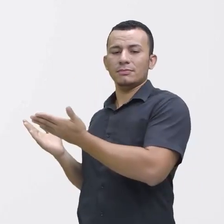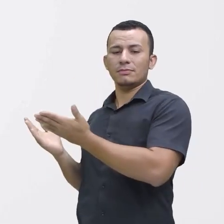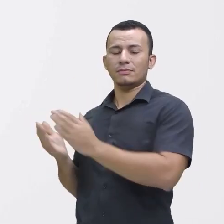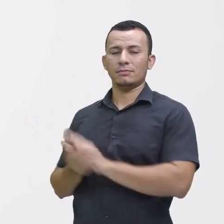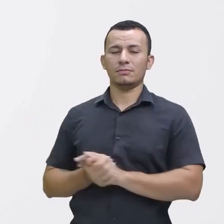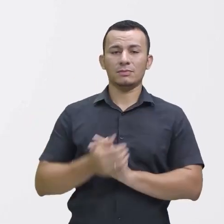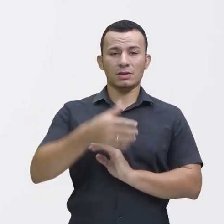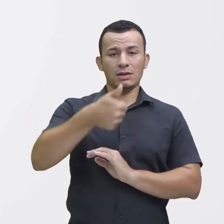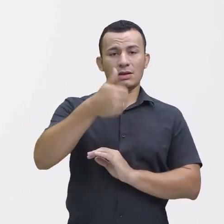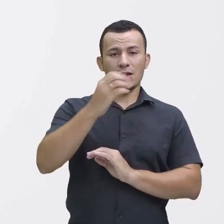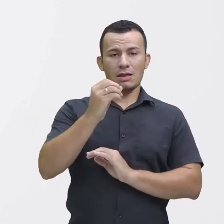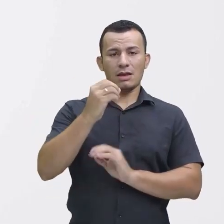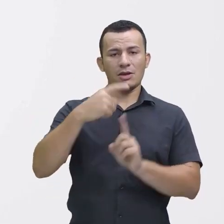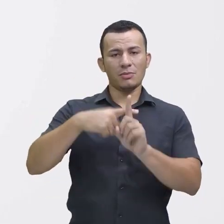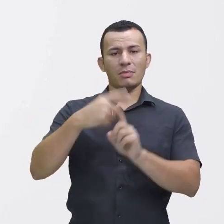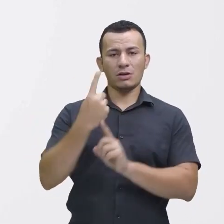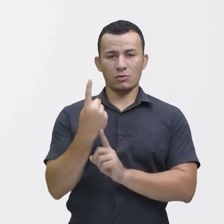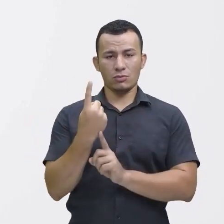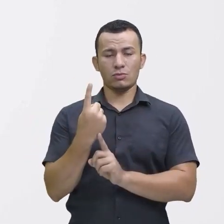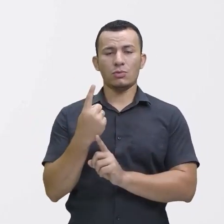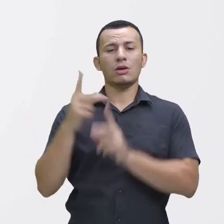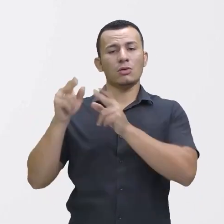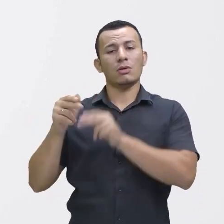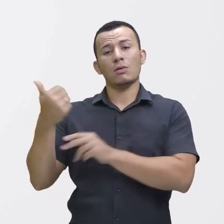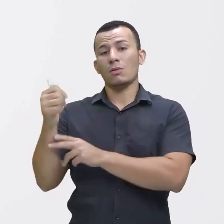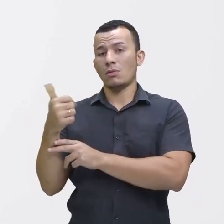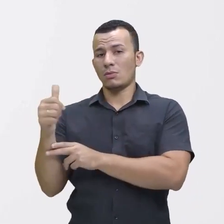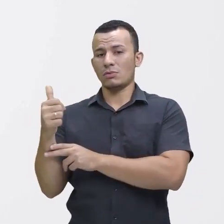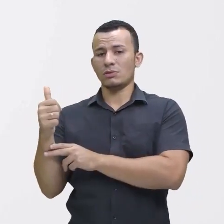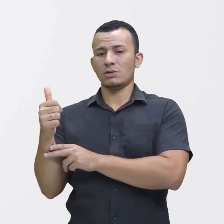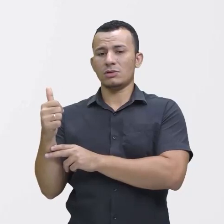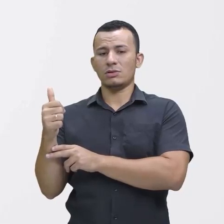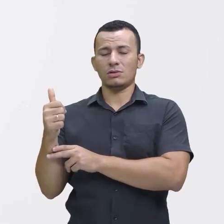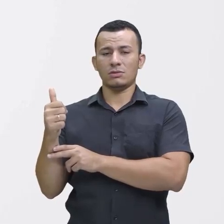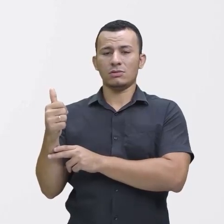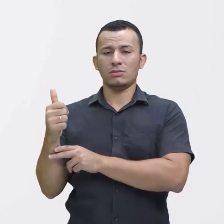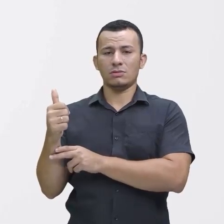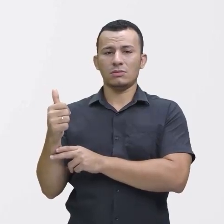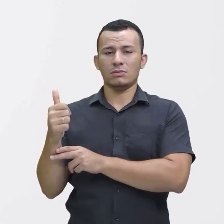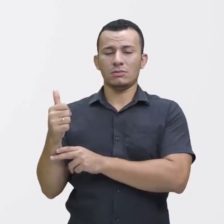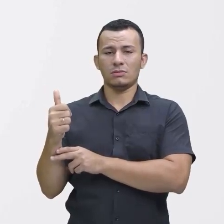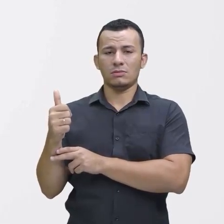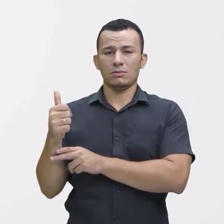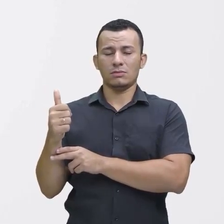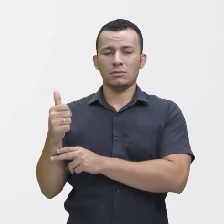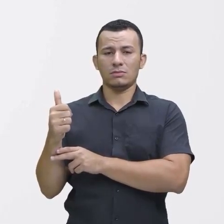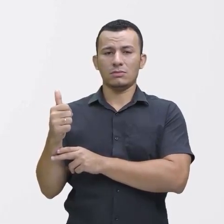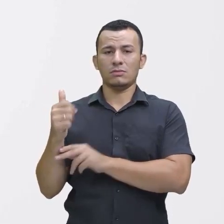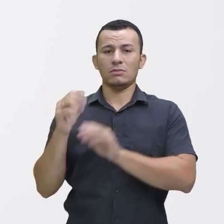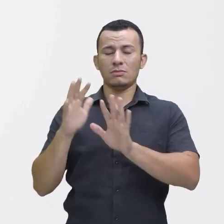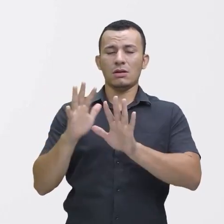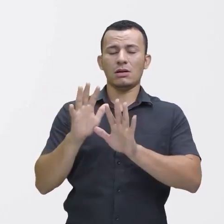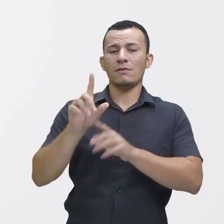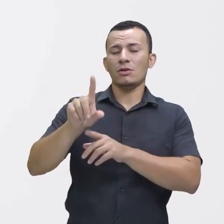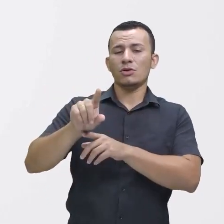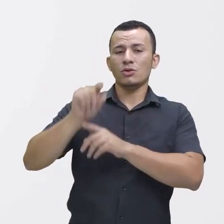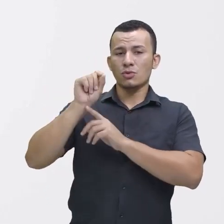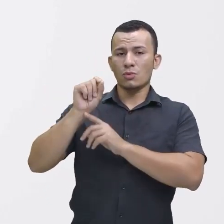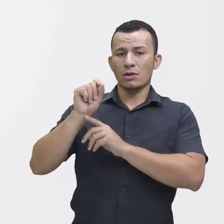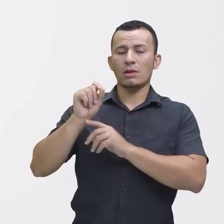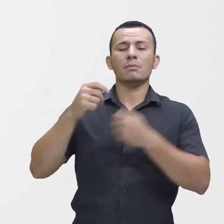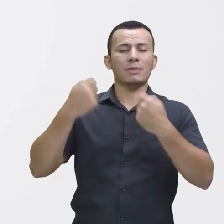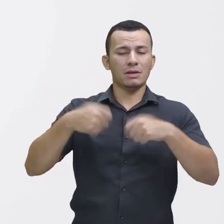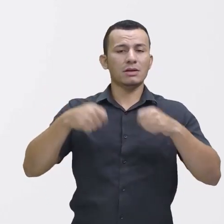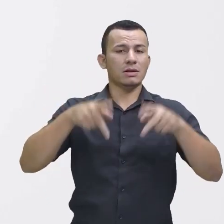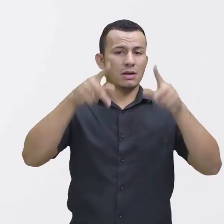10 mais 1 é igual a 11. Aqui na... onde você vai marcar, você vai fazer a mesma coisa.